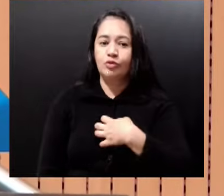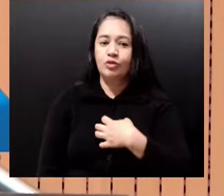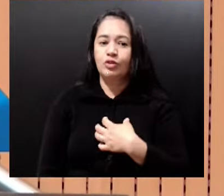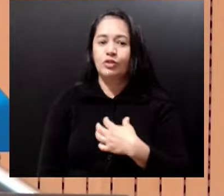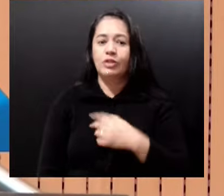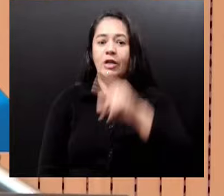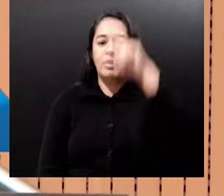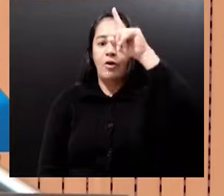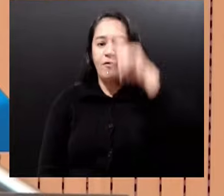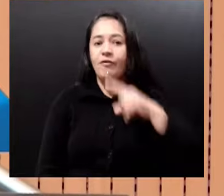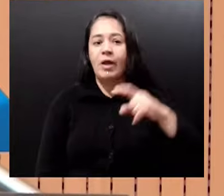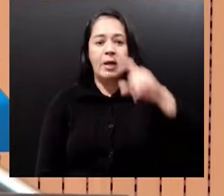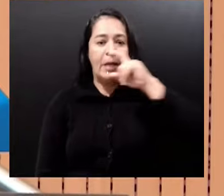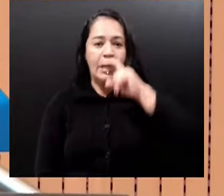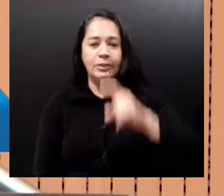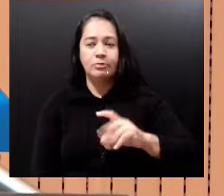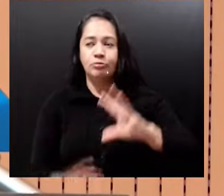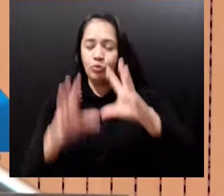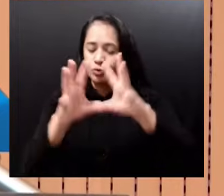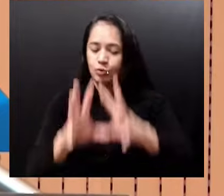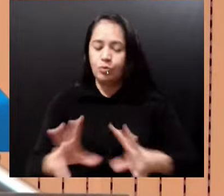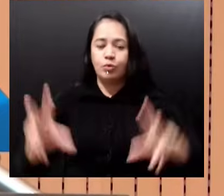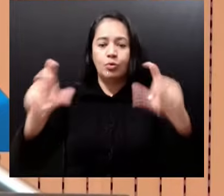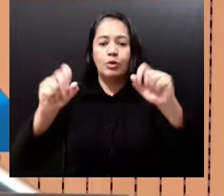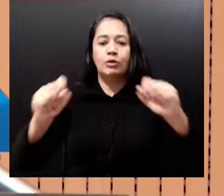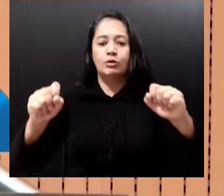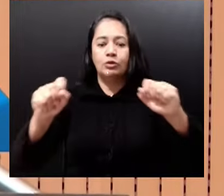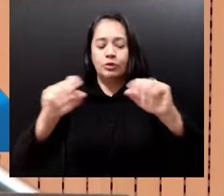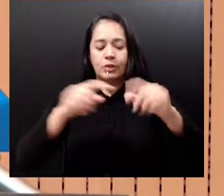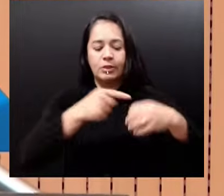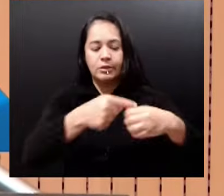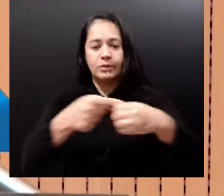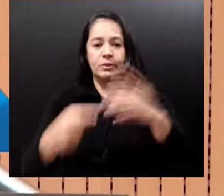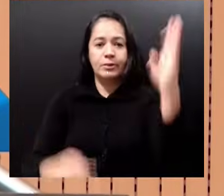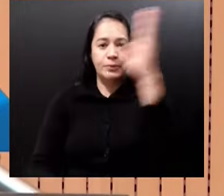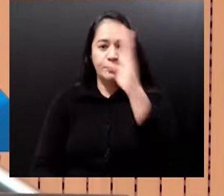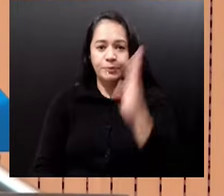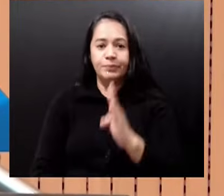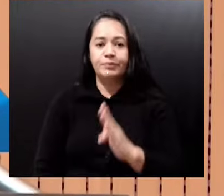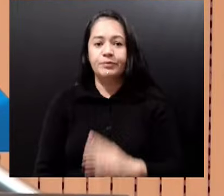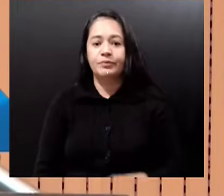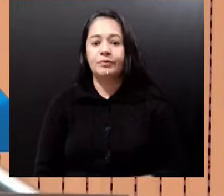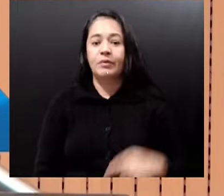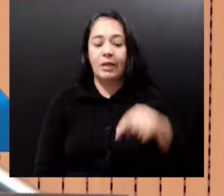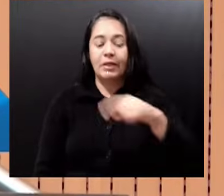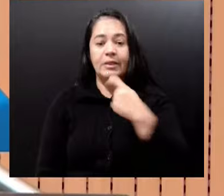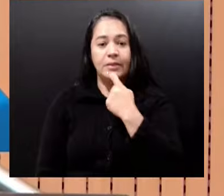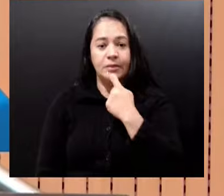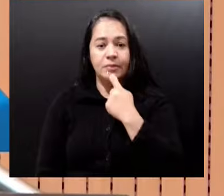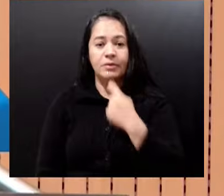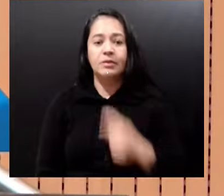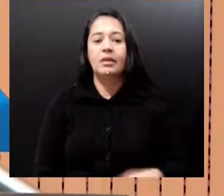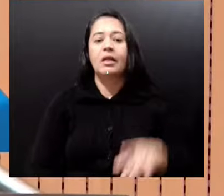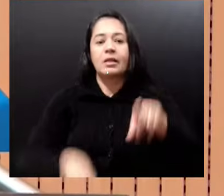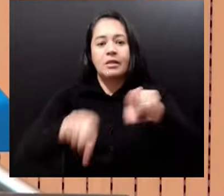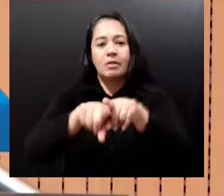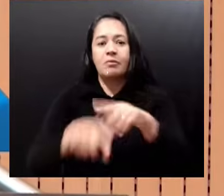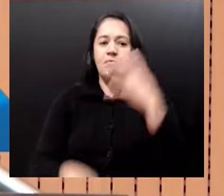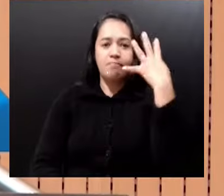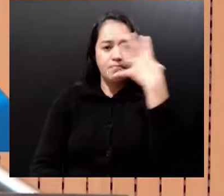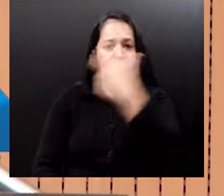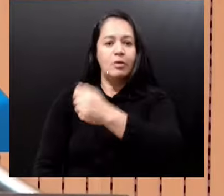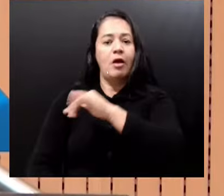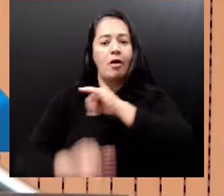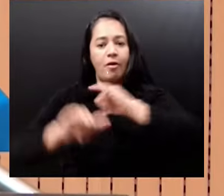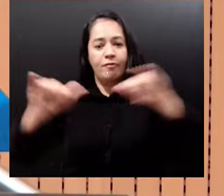em todas as cidades do nosso Brasil. E aqui Campinas fez bonito, dizendo fora